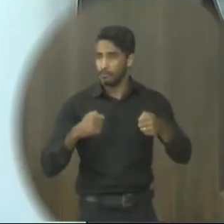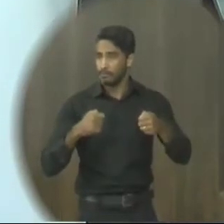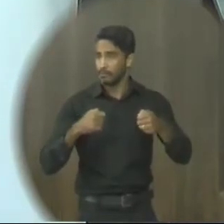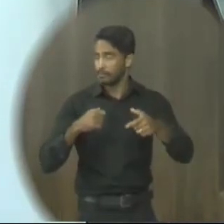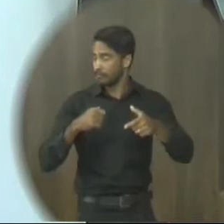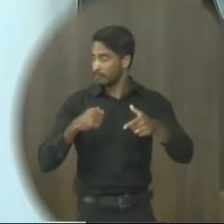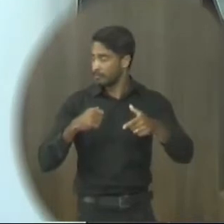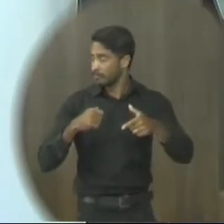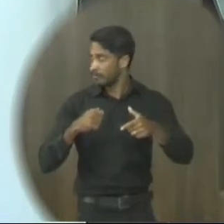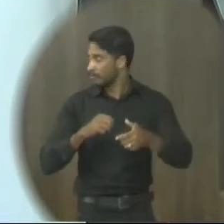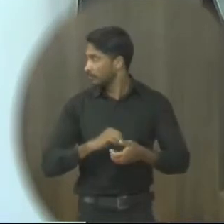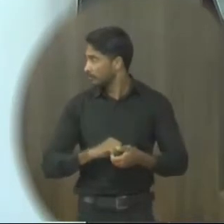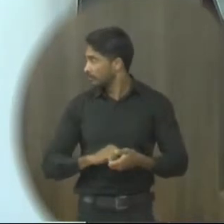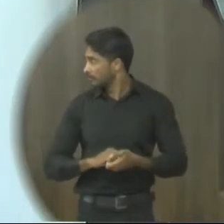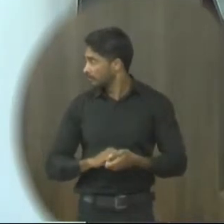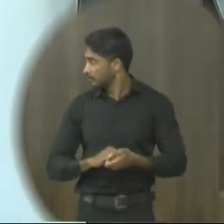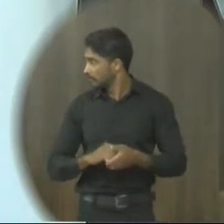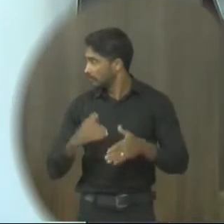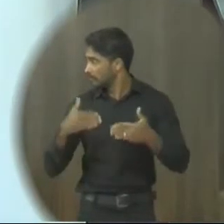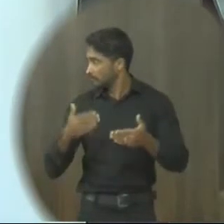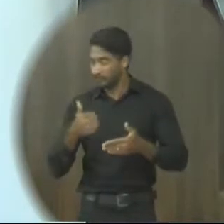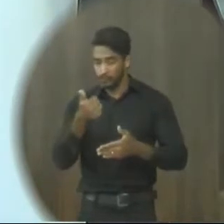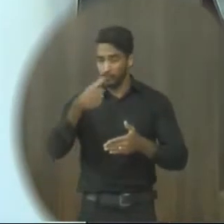de intervenção social. Em